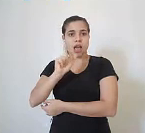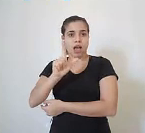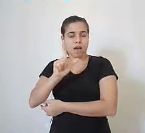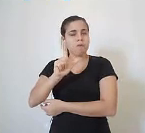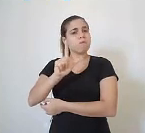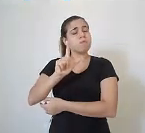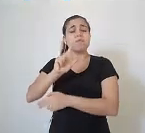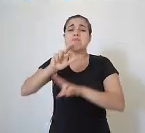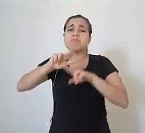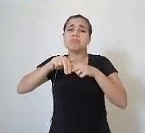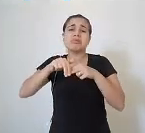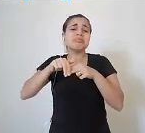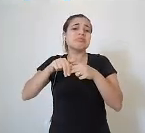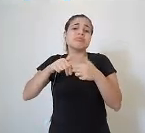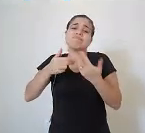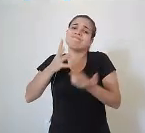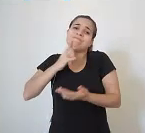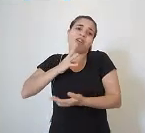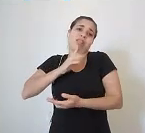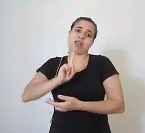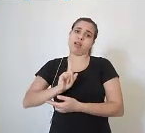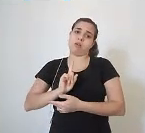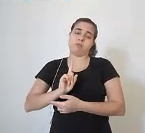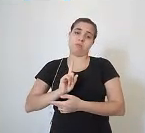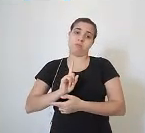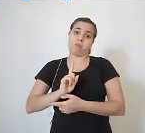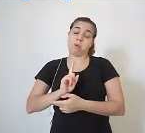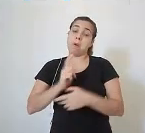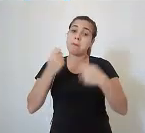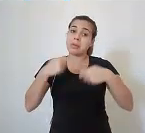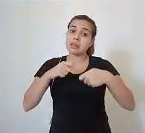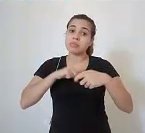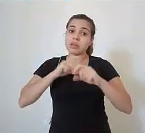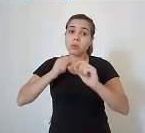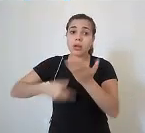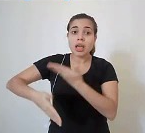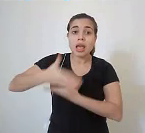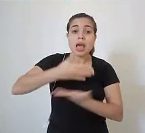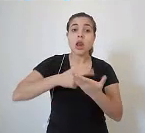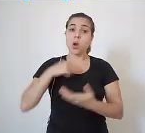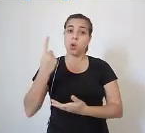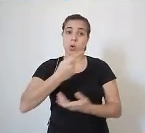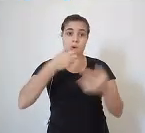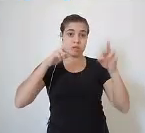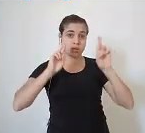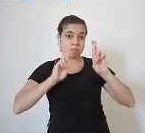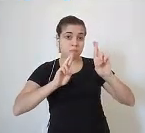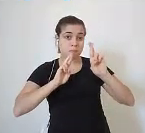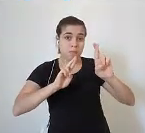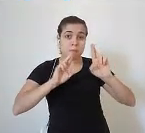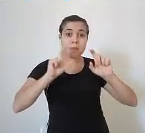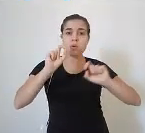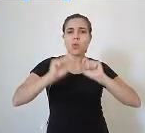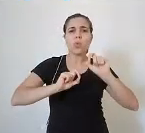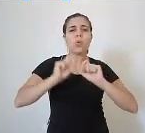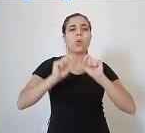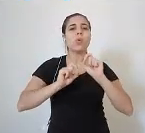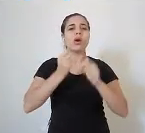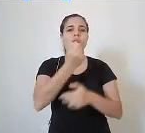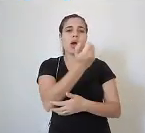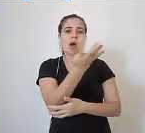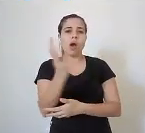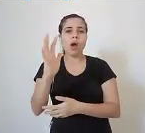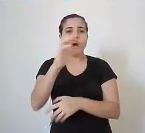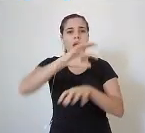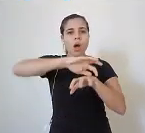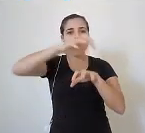se adaptar na ausência da interferência humana. Isso não é bacana, né? Para um ambiente natural, por exemplo. Então, o